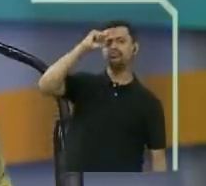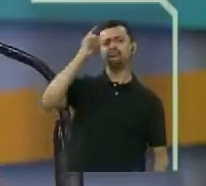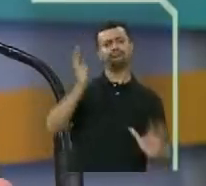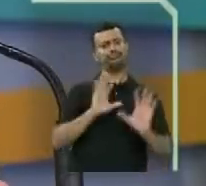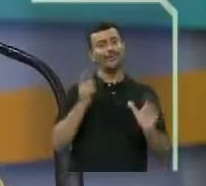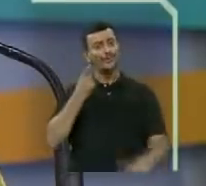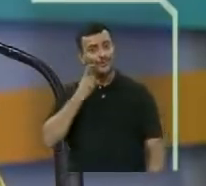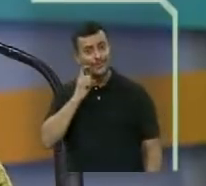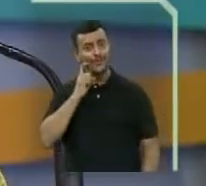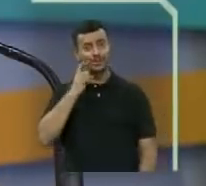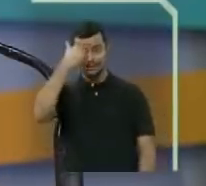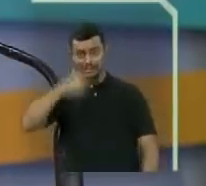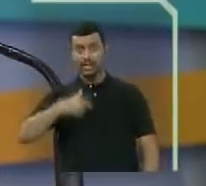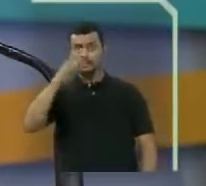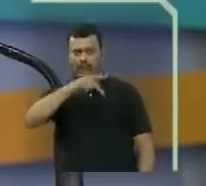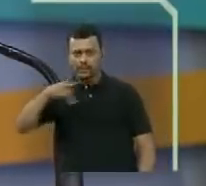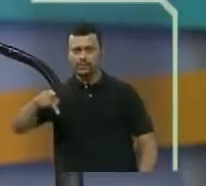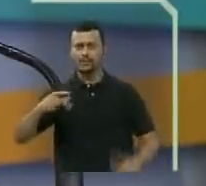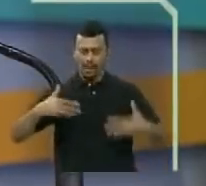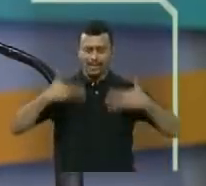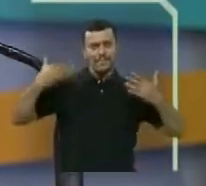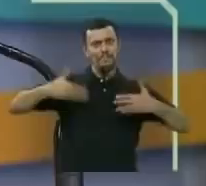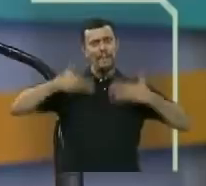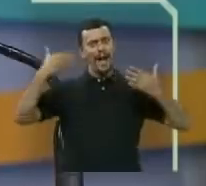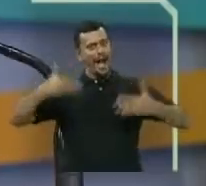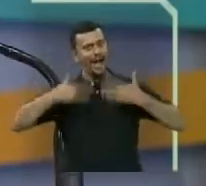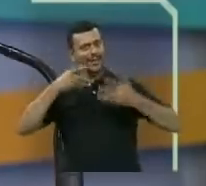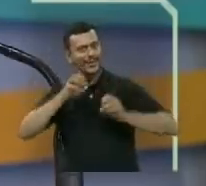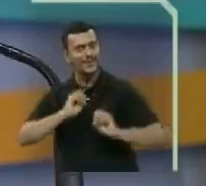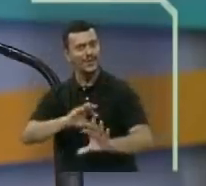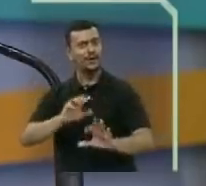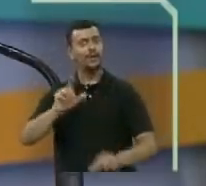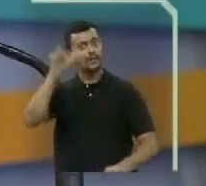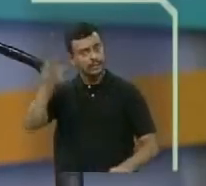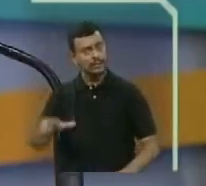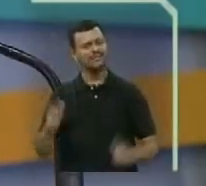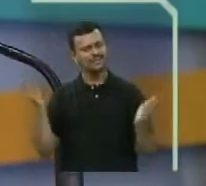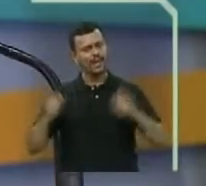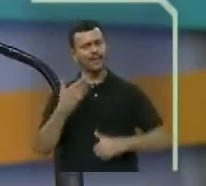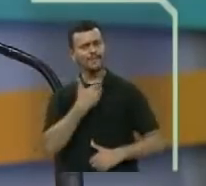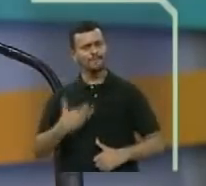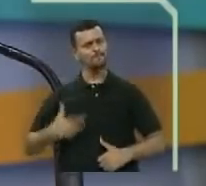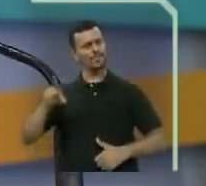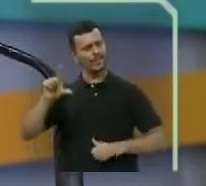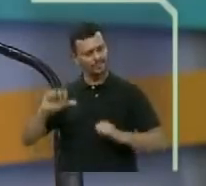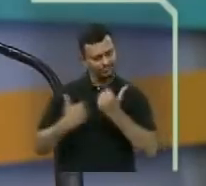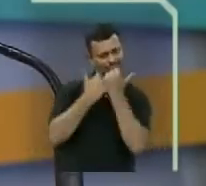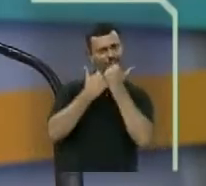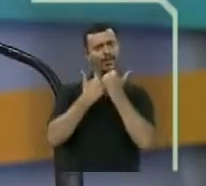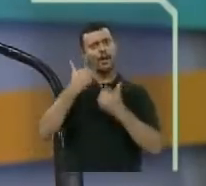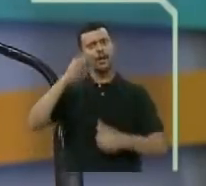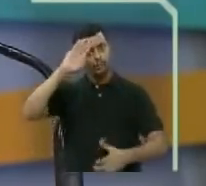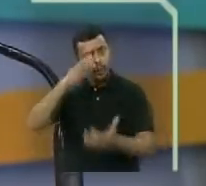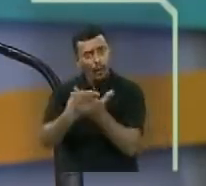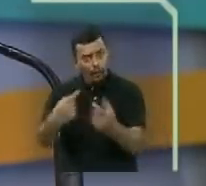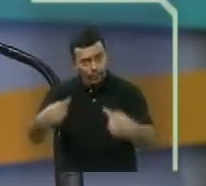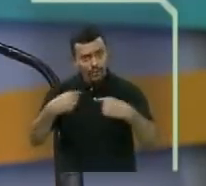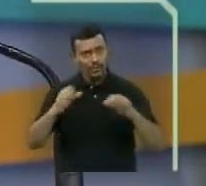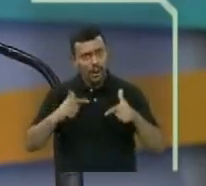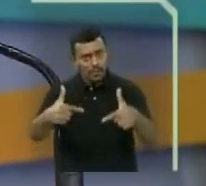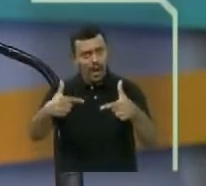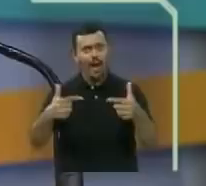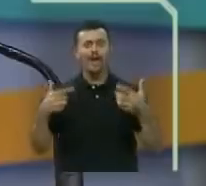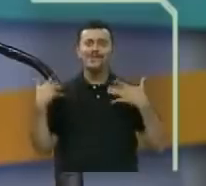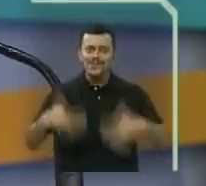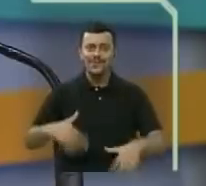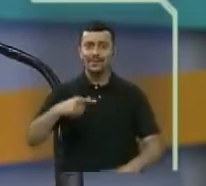esteja animado, que realmente sinta que o seu governador, que a sua governadora confia no seu trabalho e realmente que as